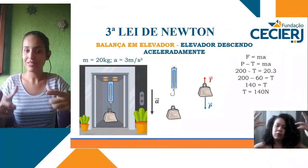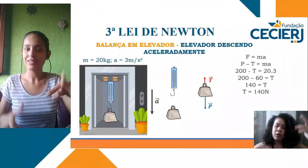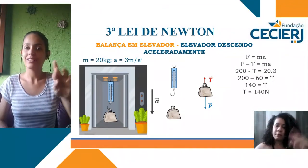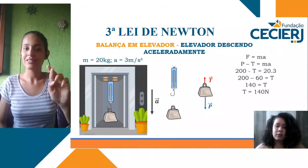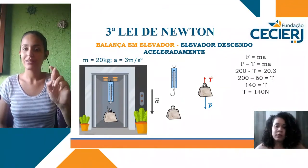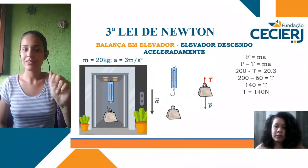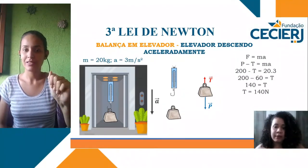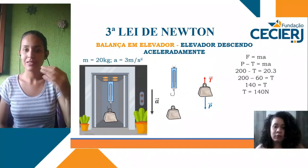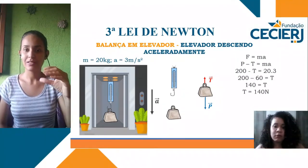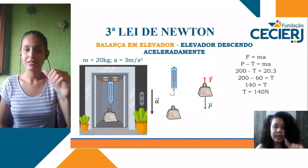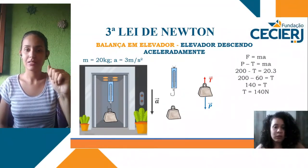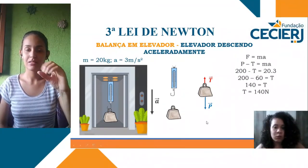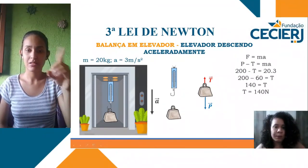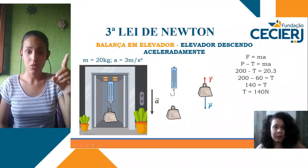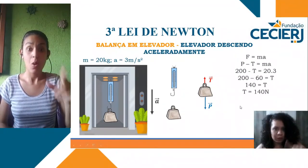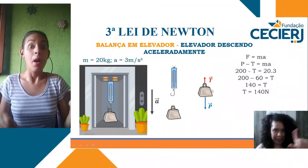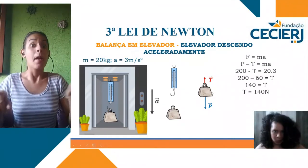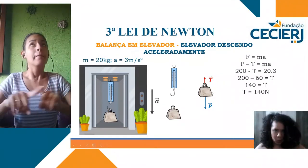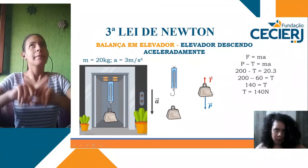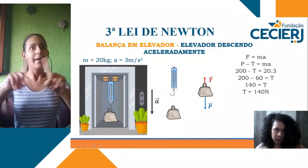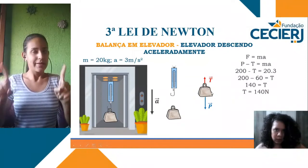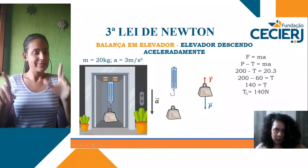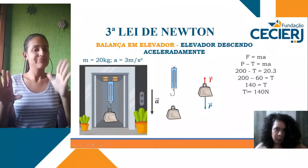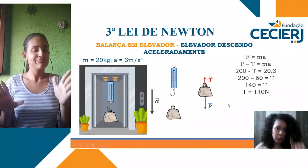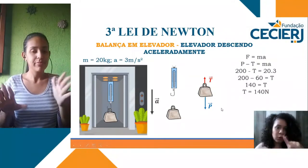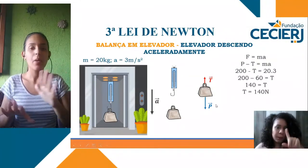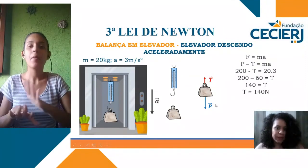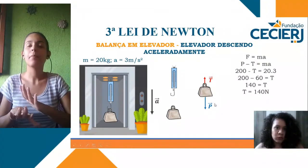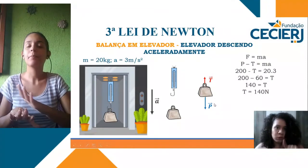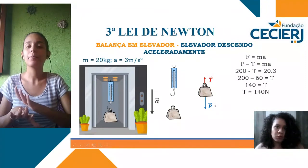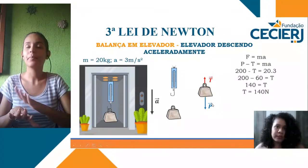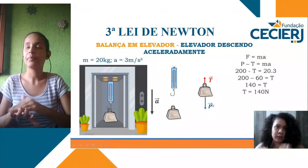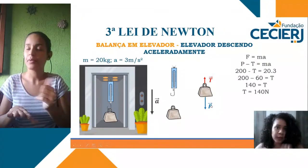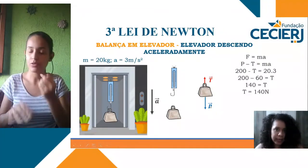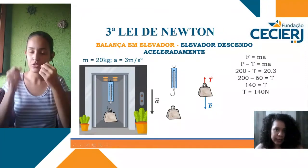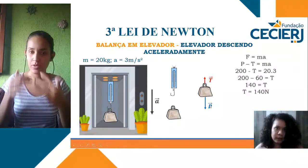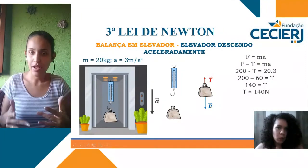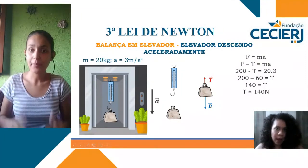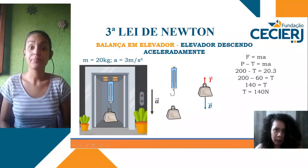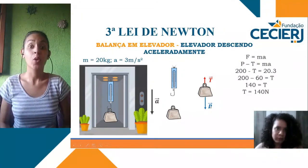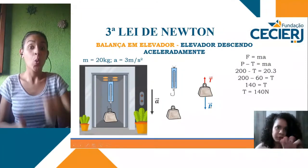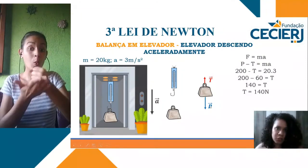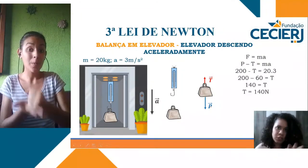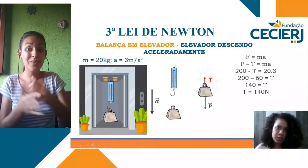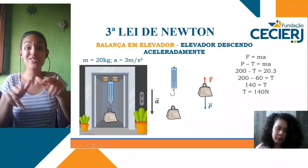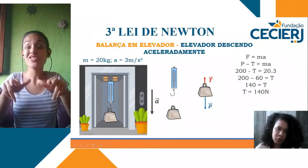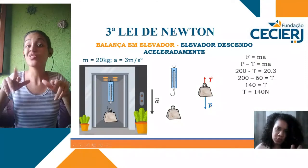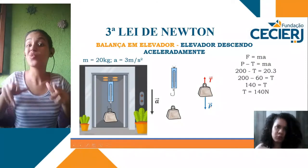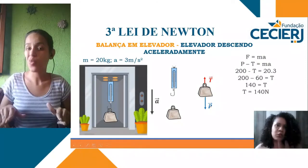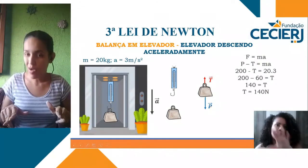tração. Mas observe, eu não faço um peso maior, porque o peso continua sendo ele, igual,